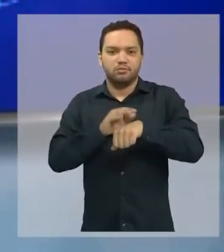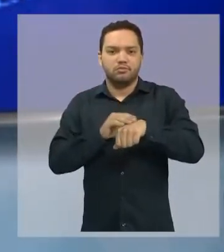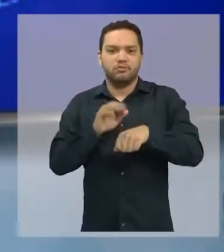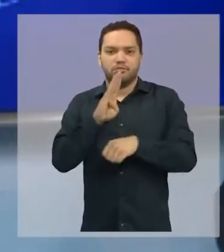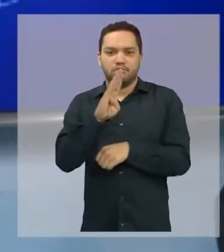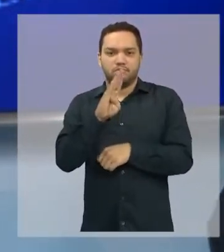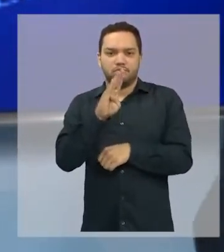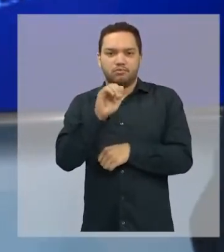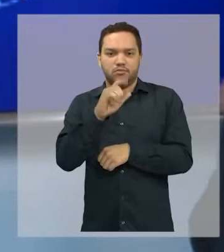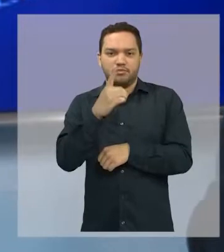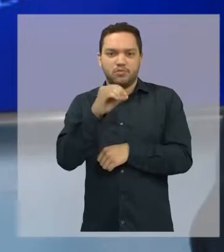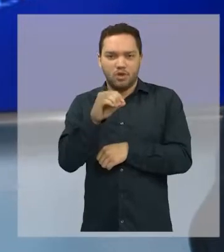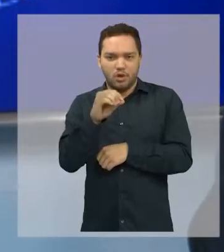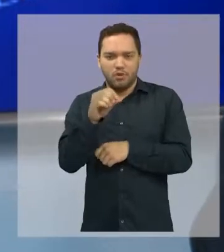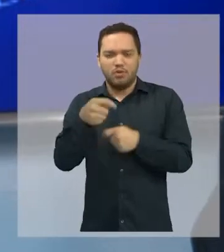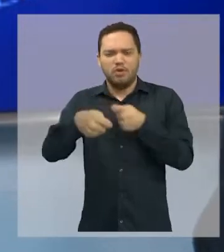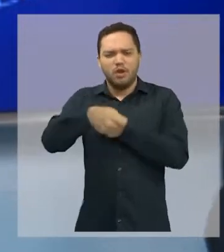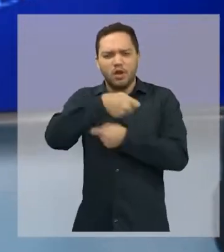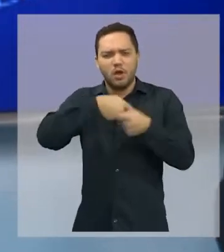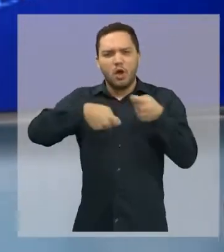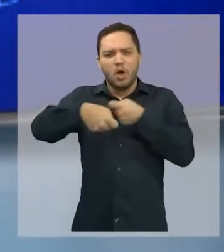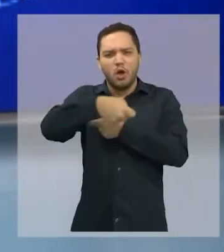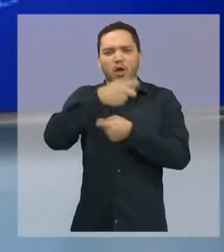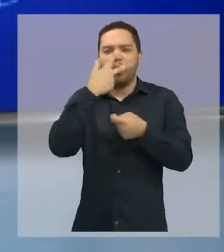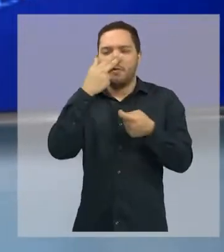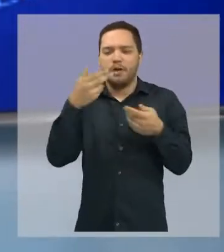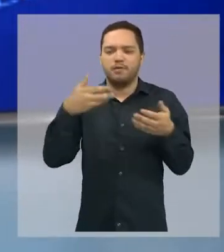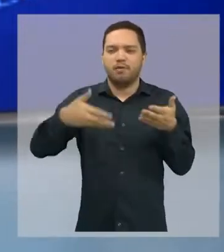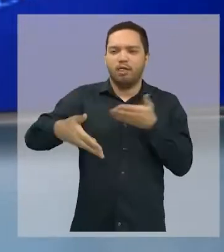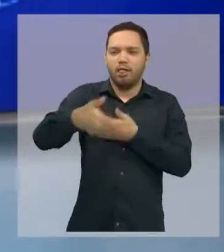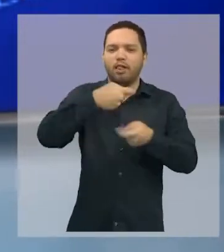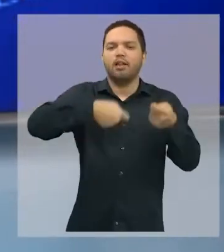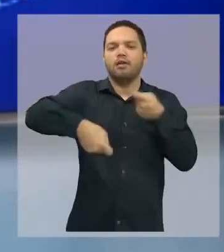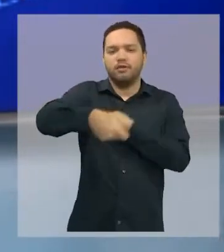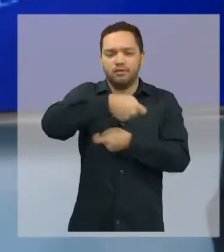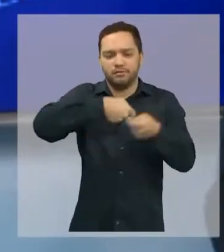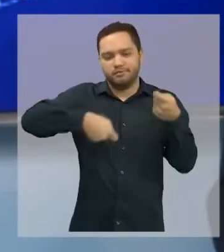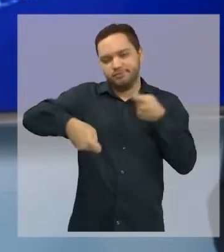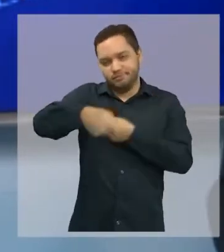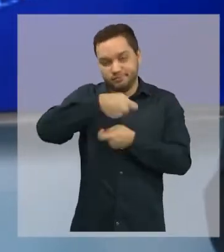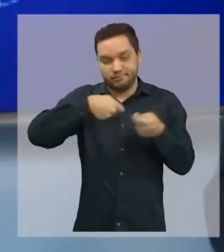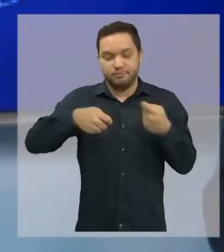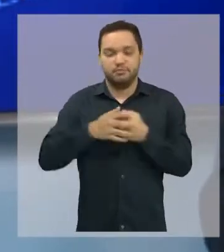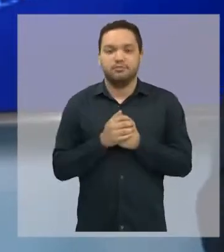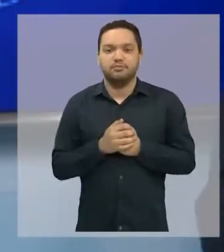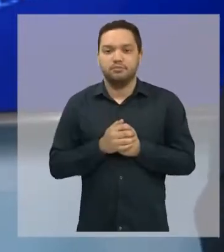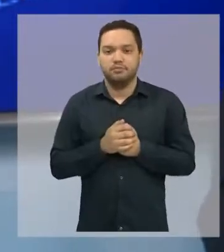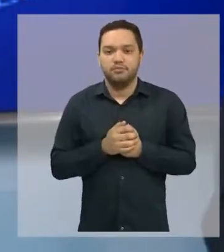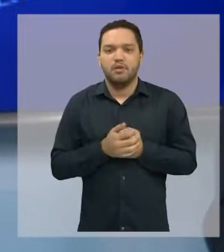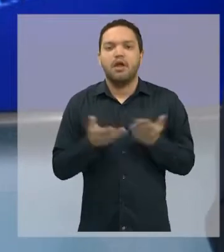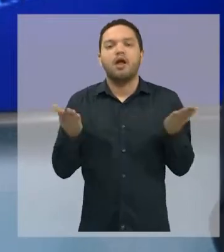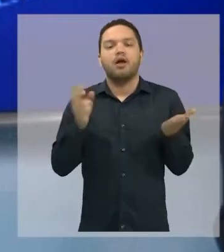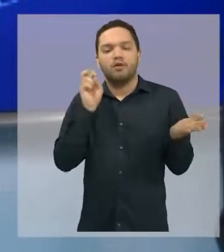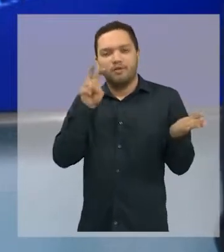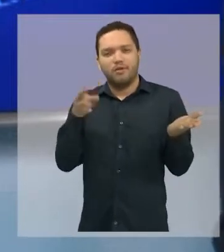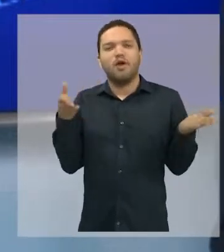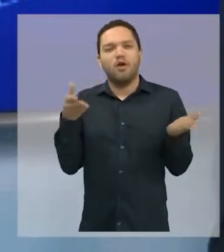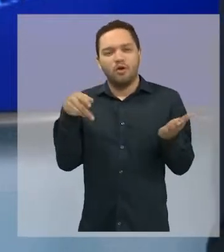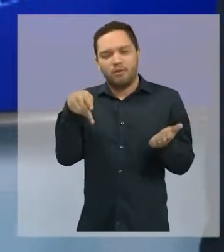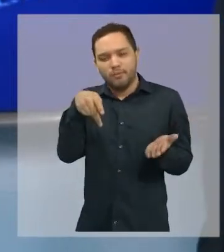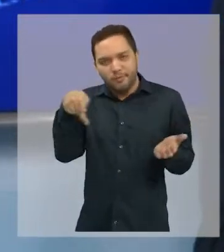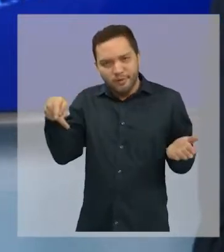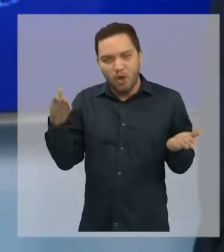expressão de balcão de negócios no Congresso Nacional. Se olharmos com isenção para o atual